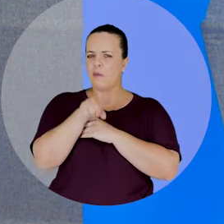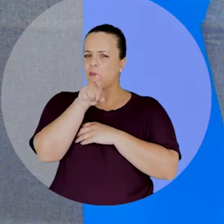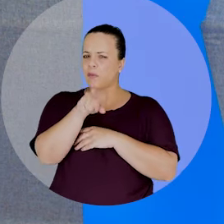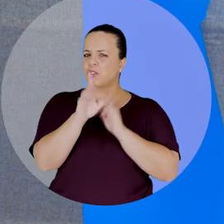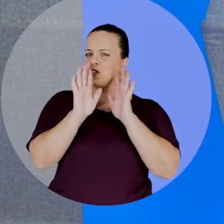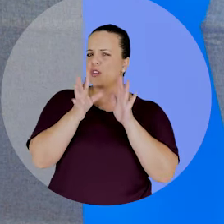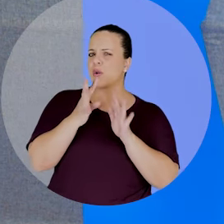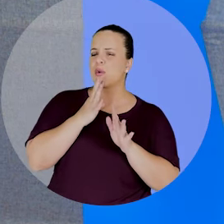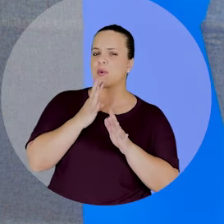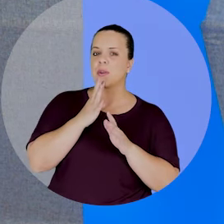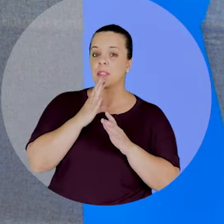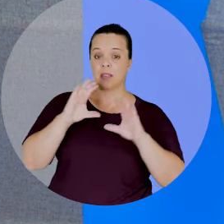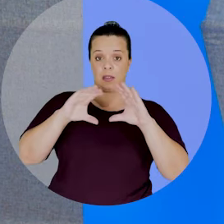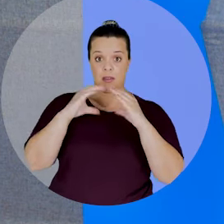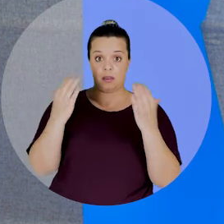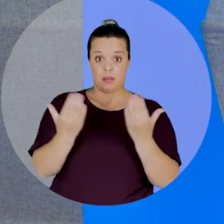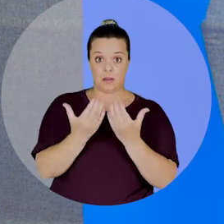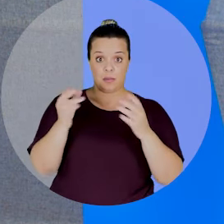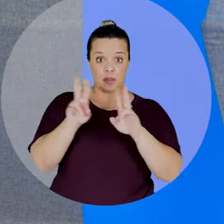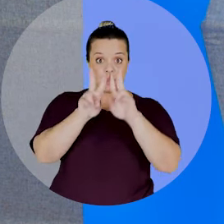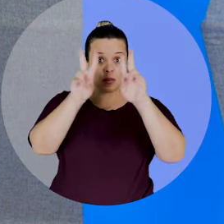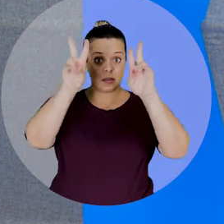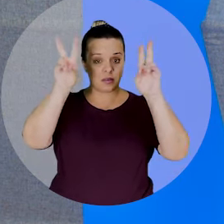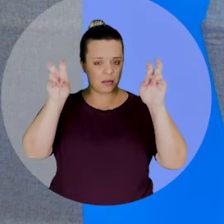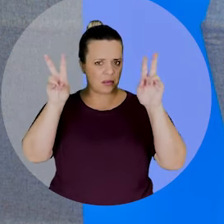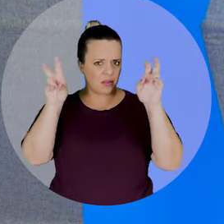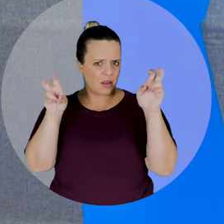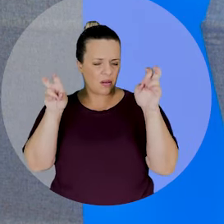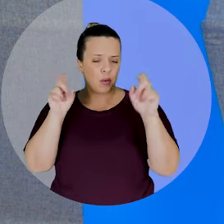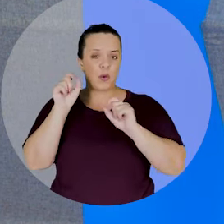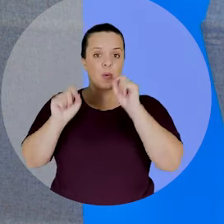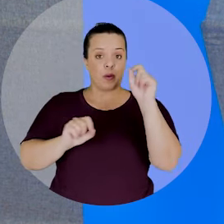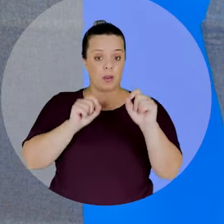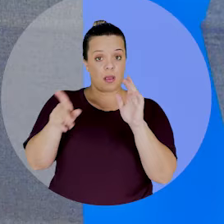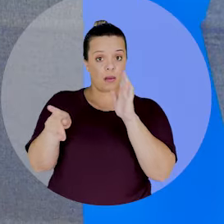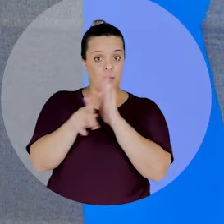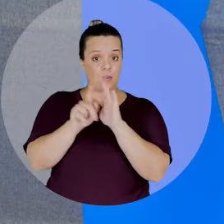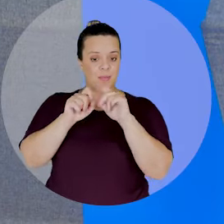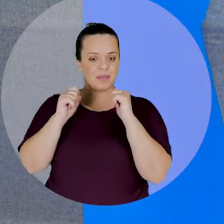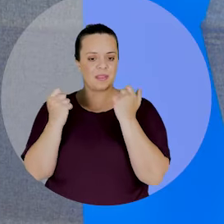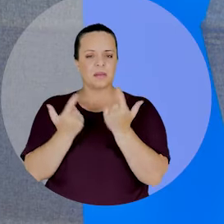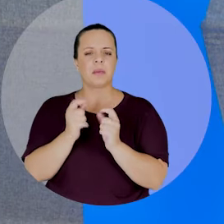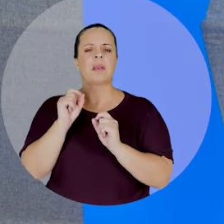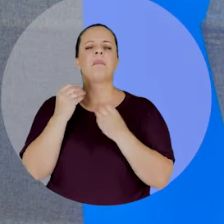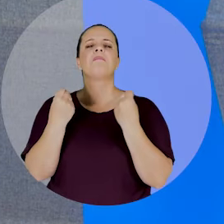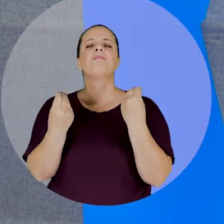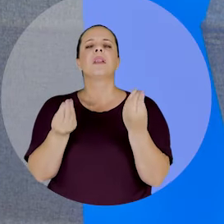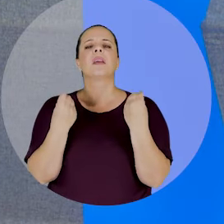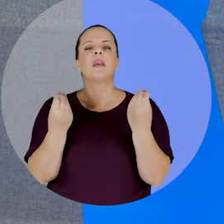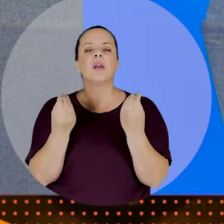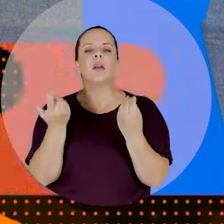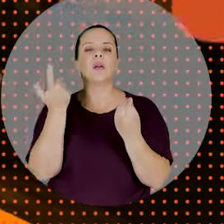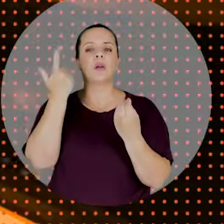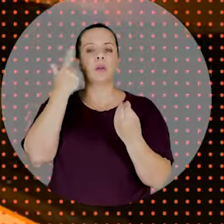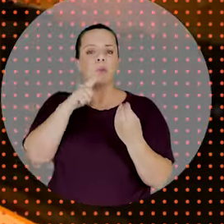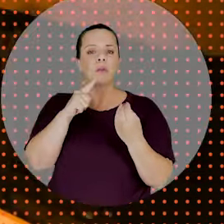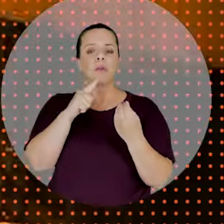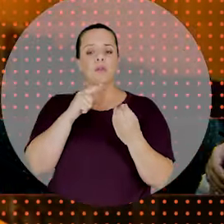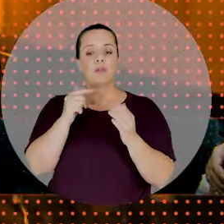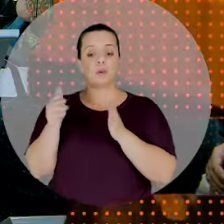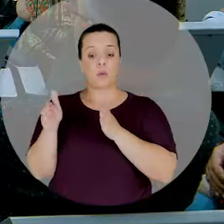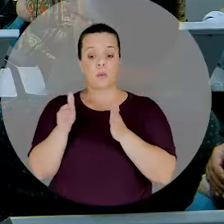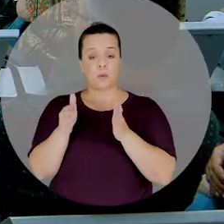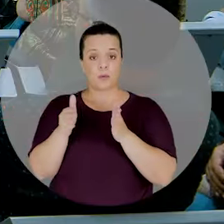você já ouviu falar de Câmara Setorial Temática? É um mecanismo da Assembleia Legislativa que serve para aperfeiçoar